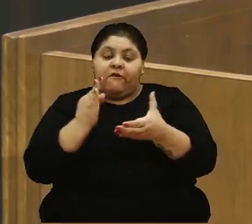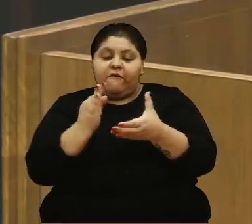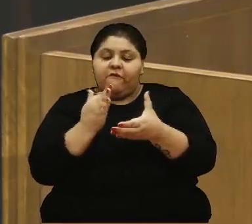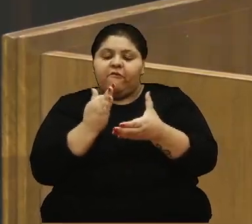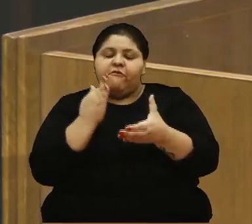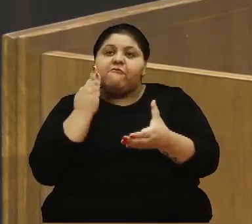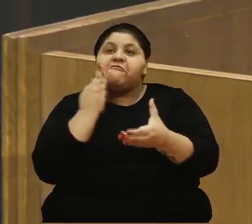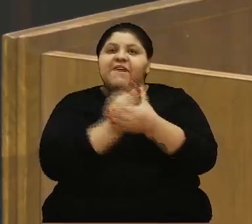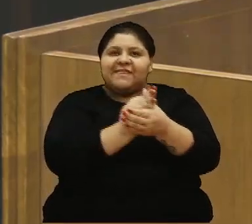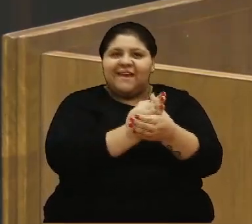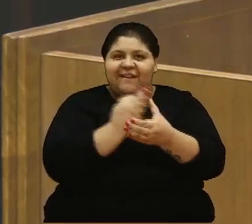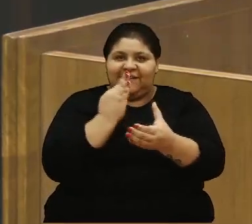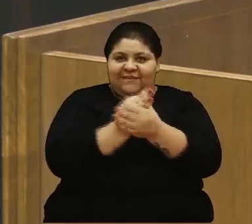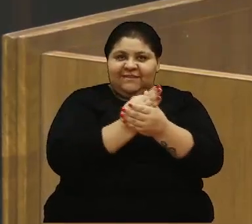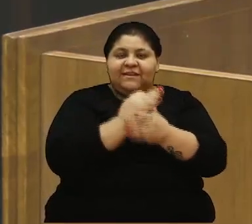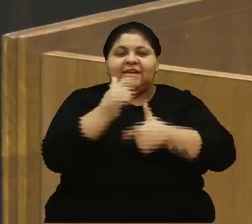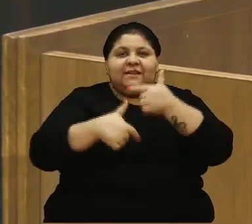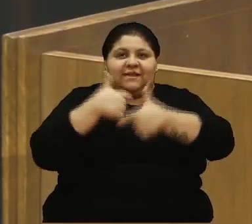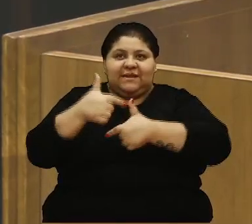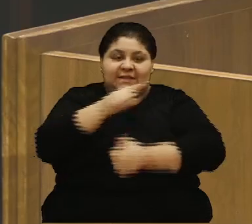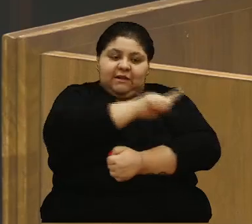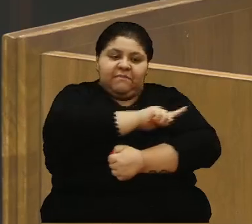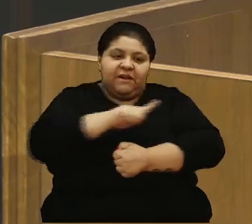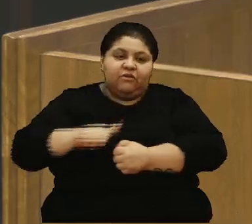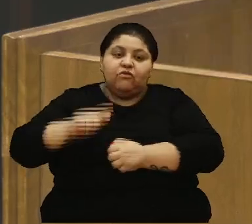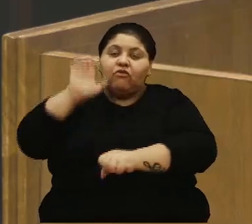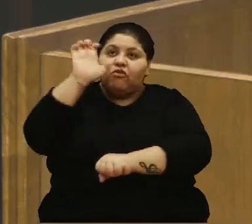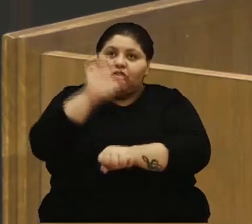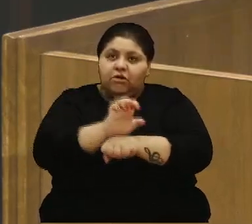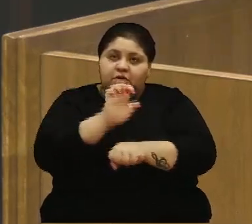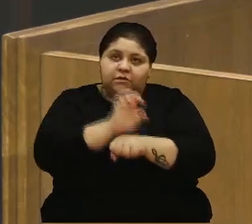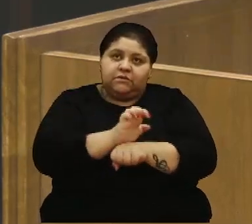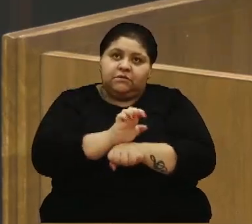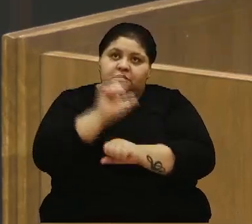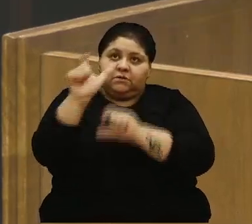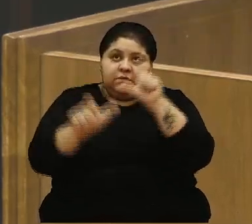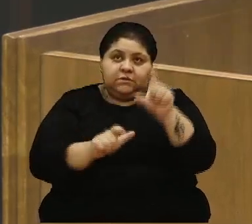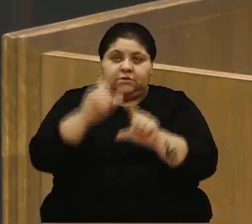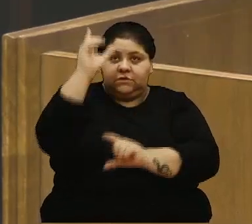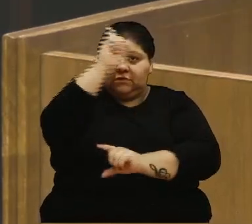com políticas públicas no governo do estado para